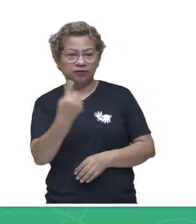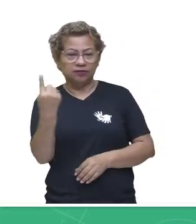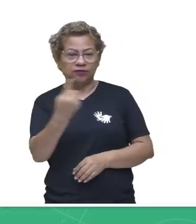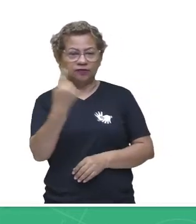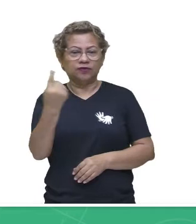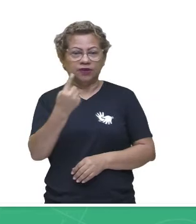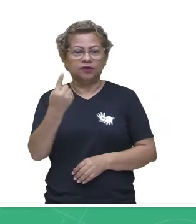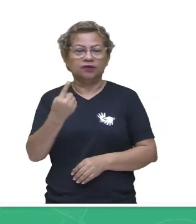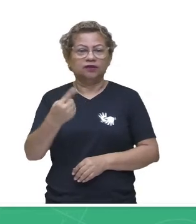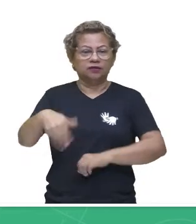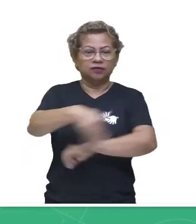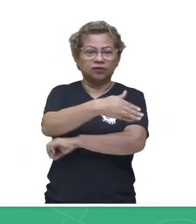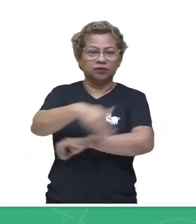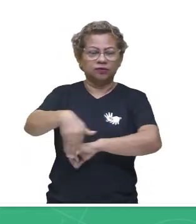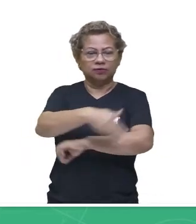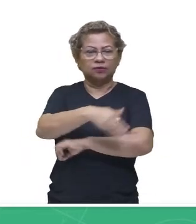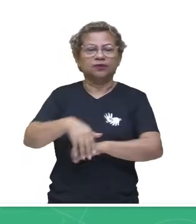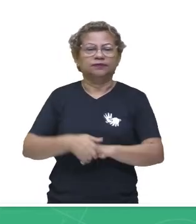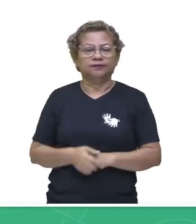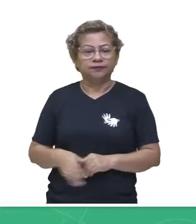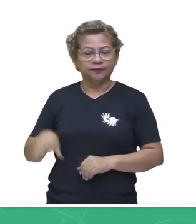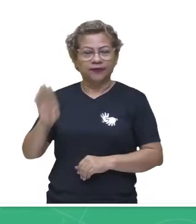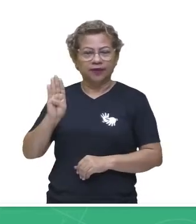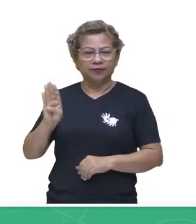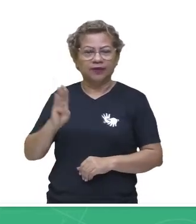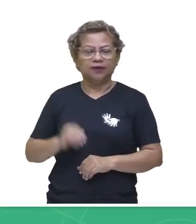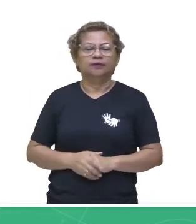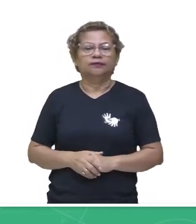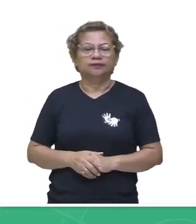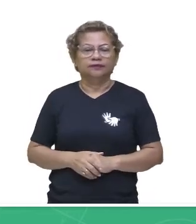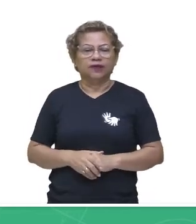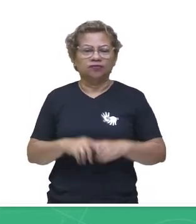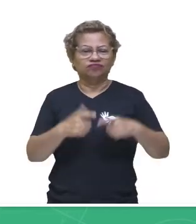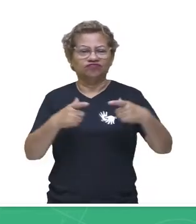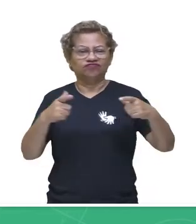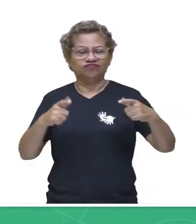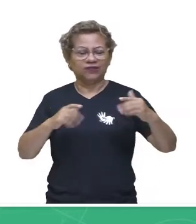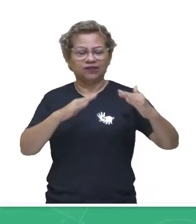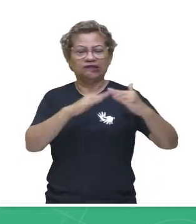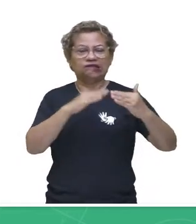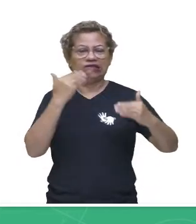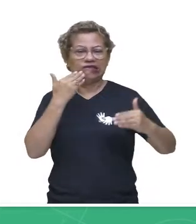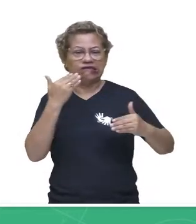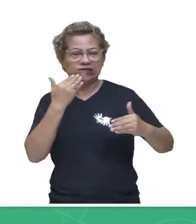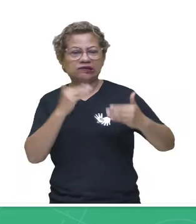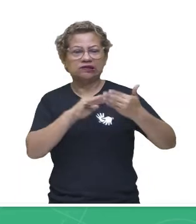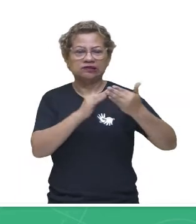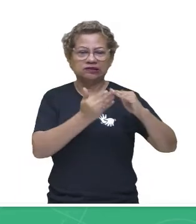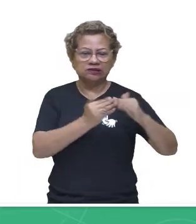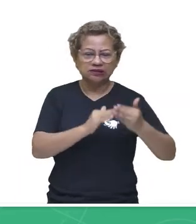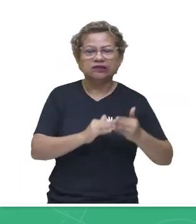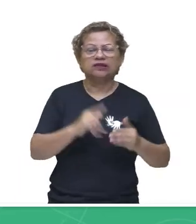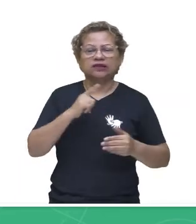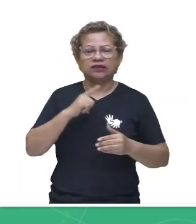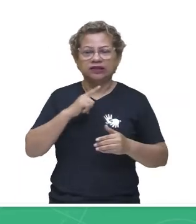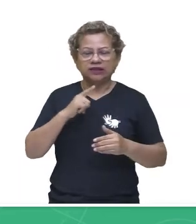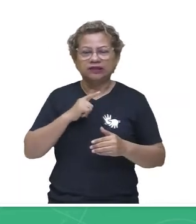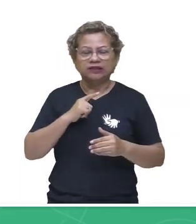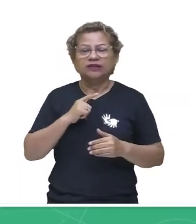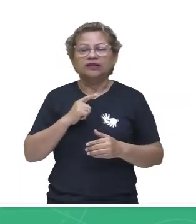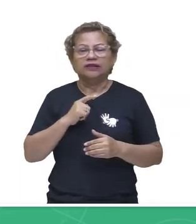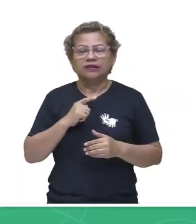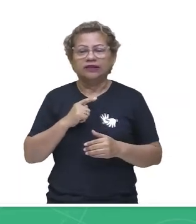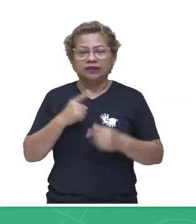do número de favelas e cortiços, falta de infraestrutura e todas as formas de violência. Então, a